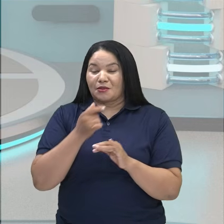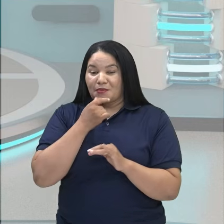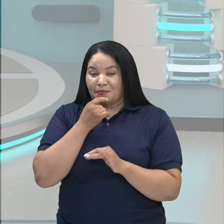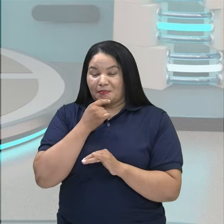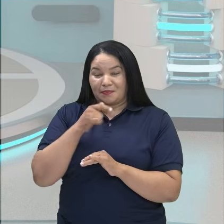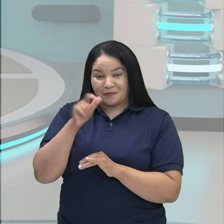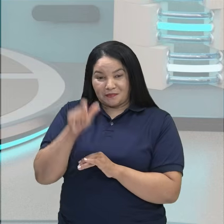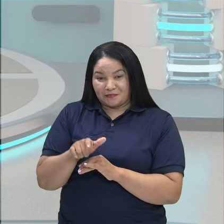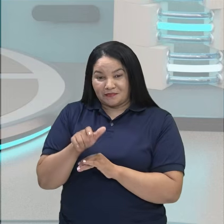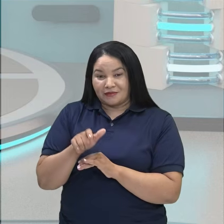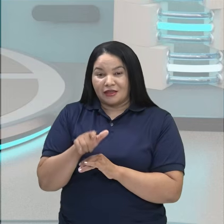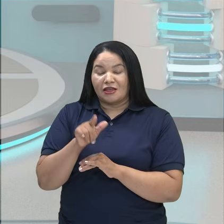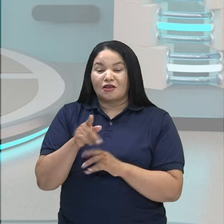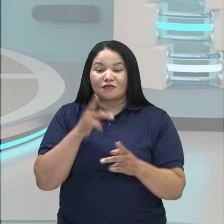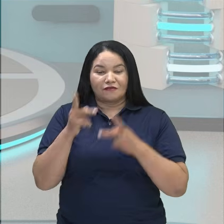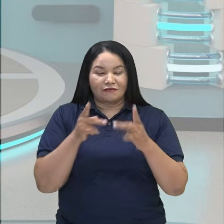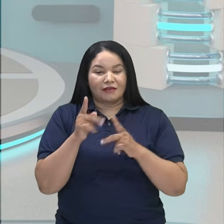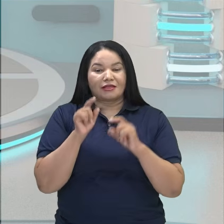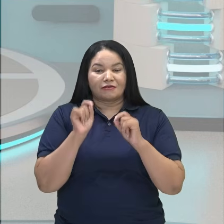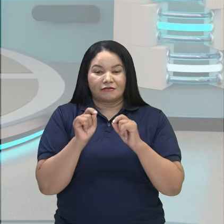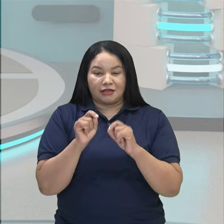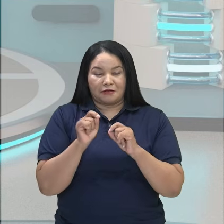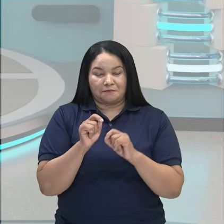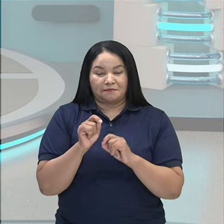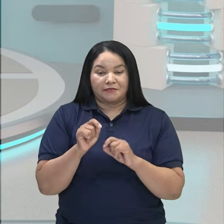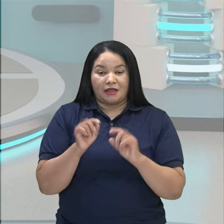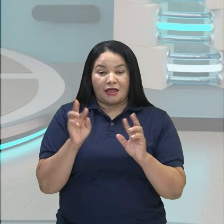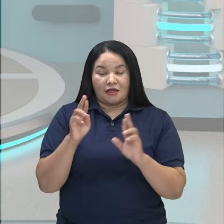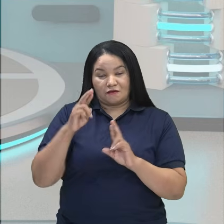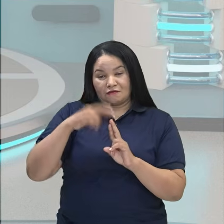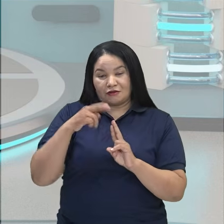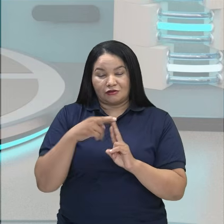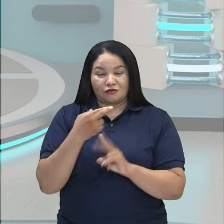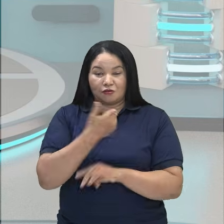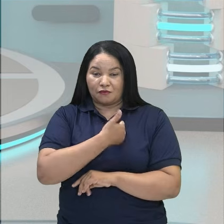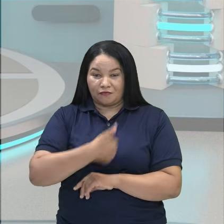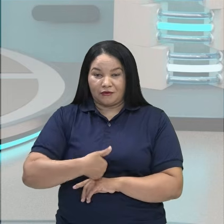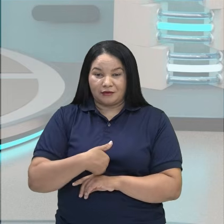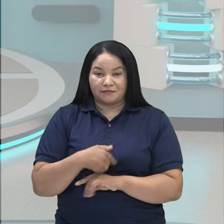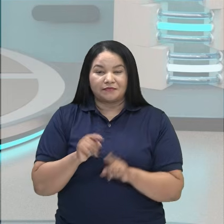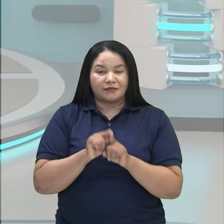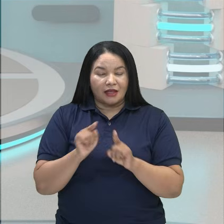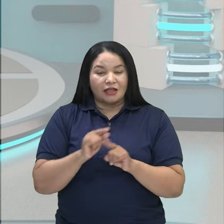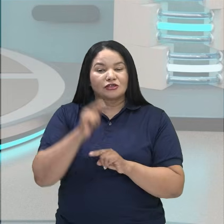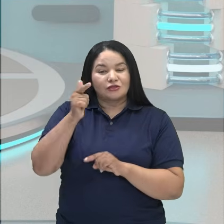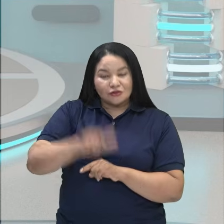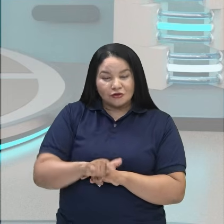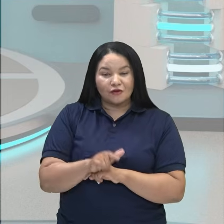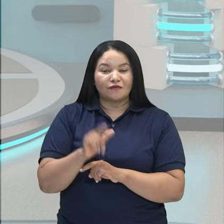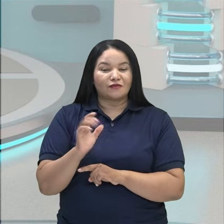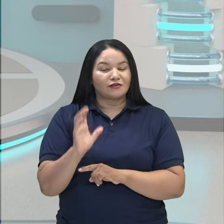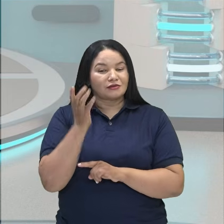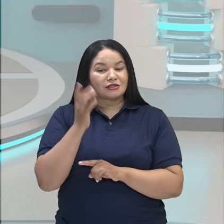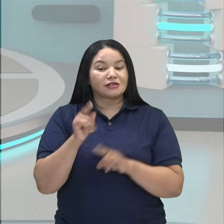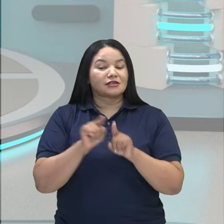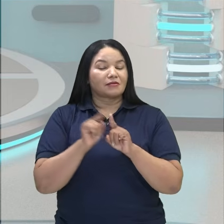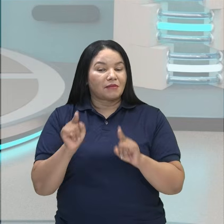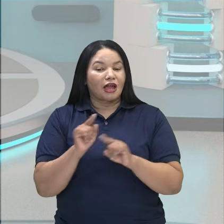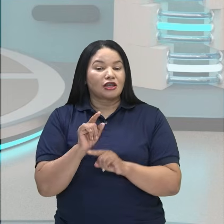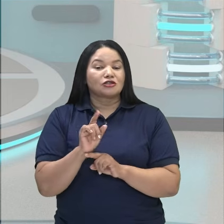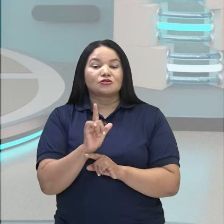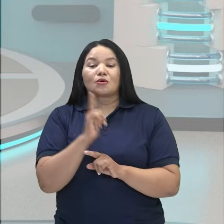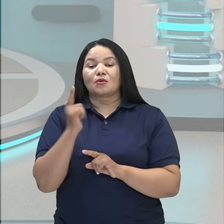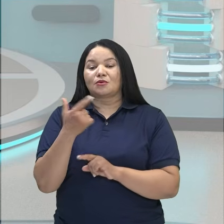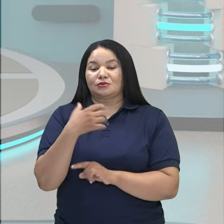dizia governo, né? Então, agora vamos observar a mesma notícia trazida de uma